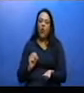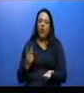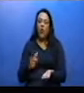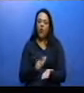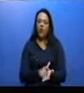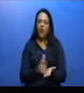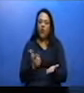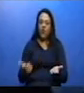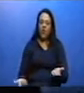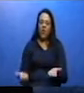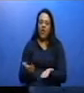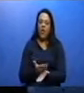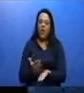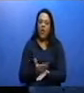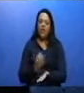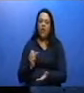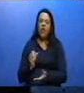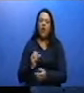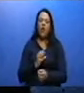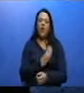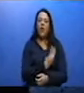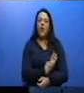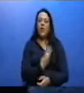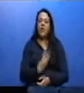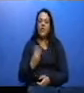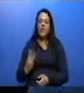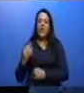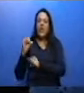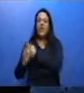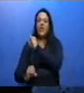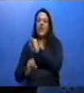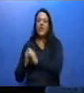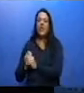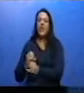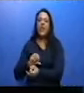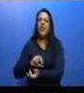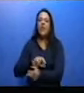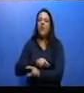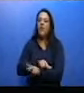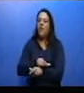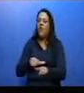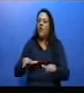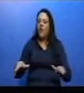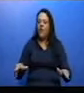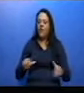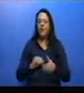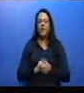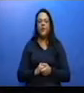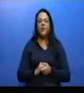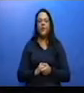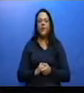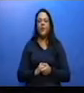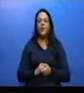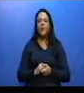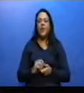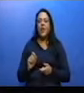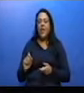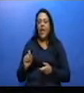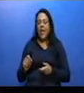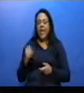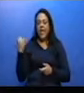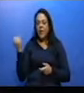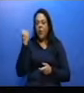nas revistas, nos sites da internet, etc. As fontes de pesquisa são